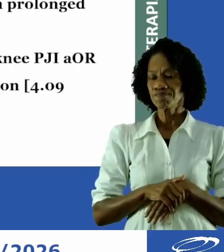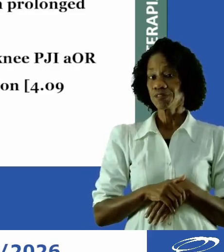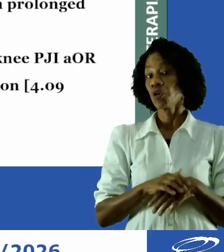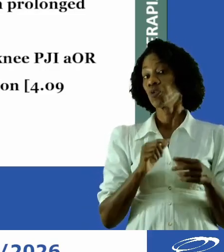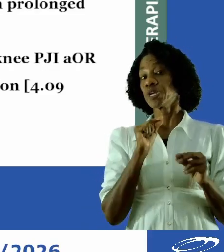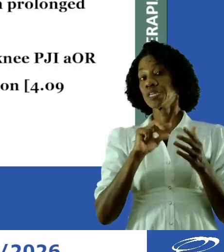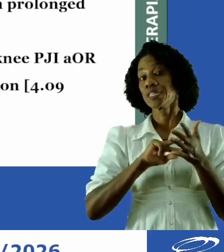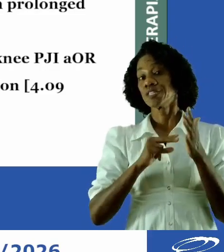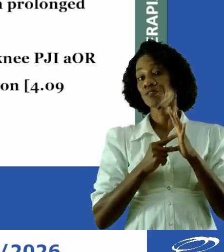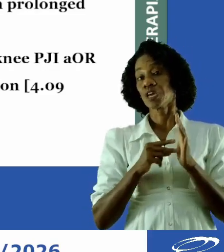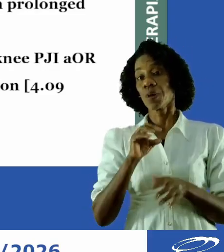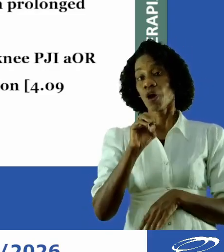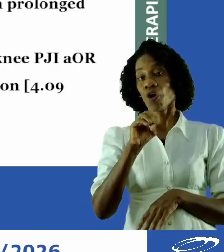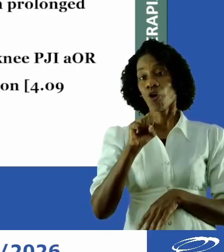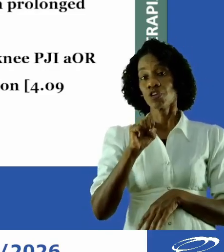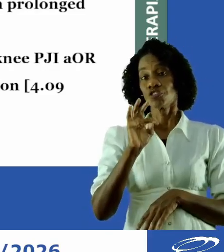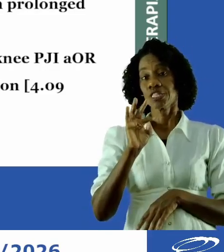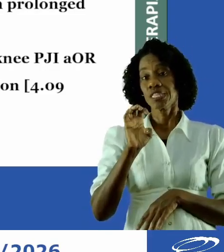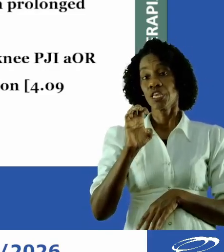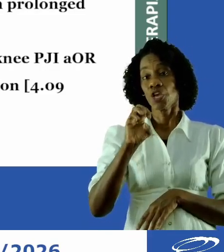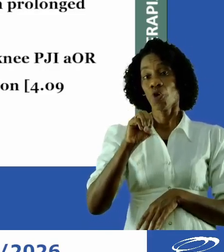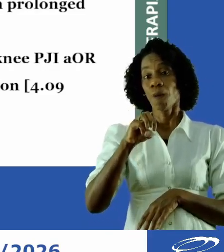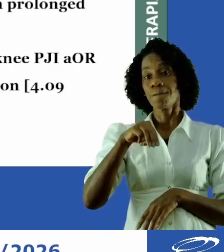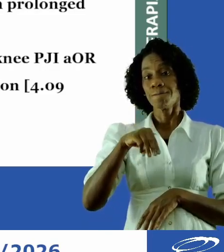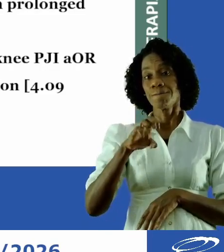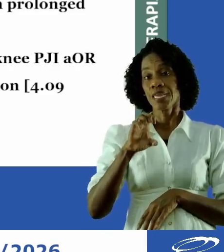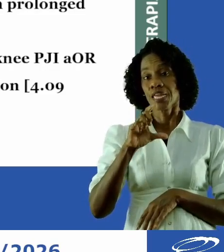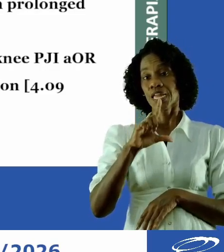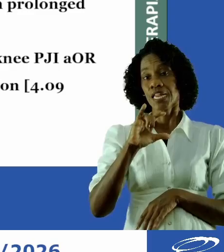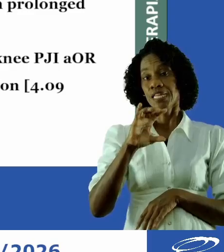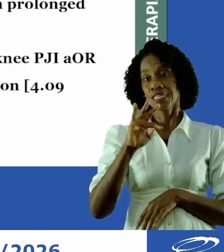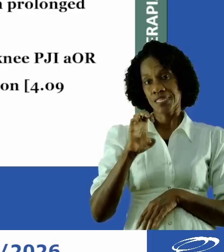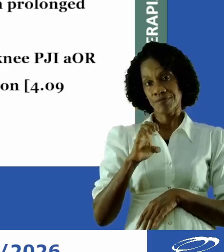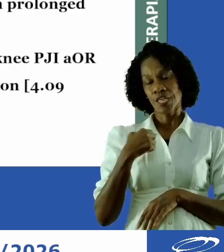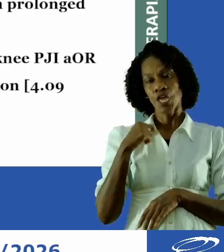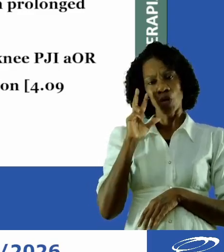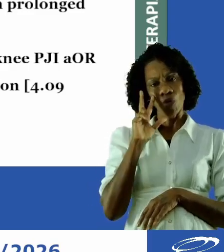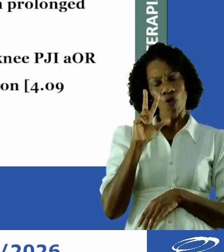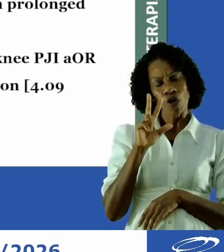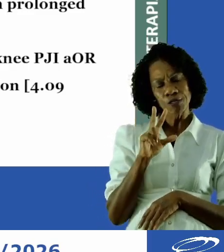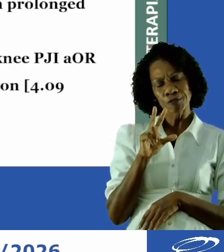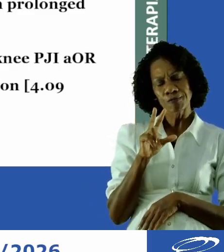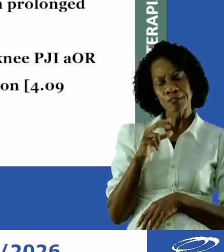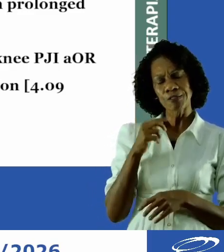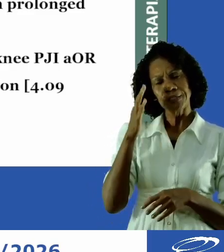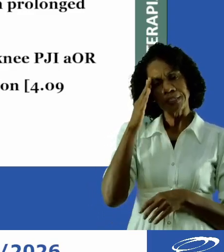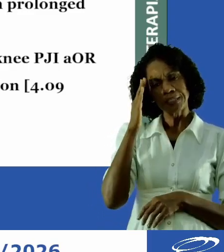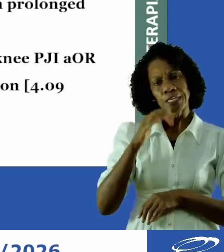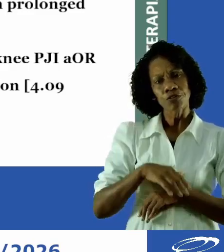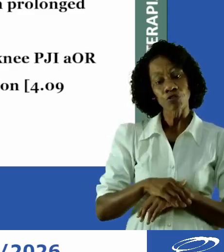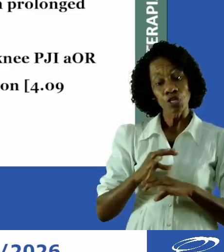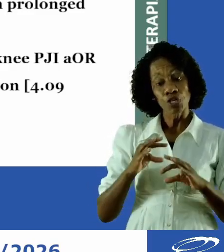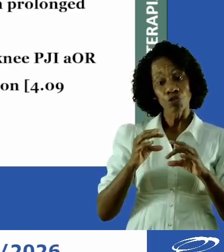osteomielite, óbvio. Então, esse é o pensamento. No meu olhar, e eu acredito que de todos, toda artroplastia